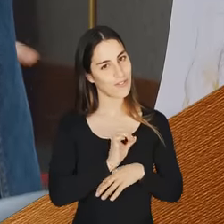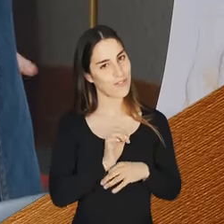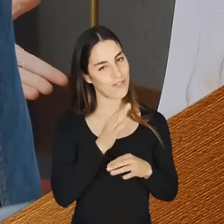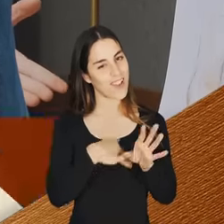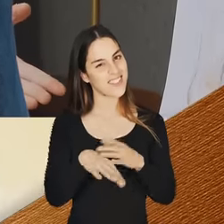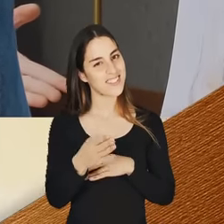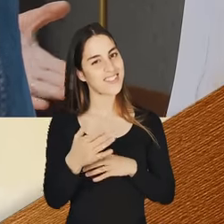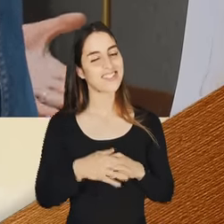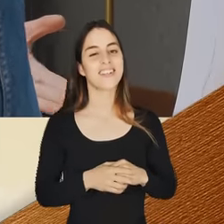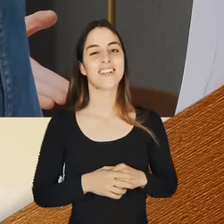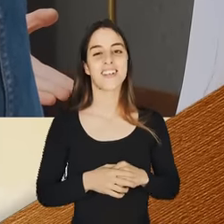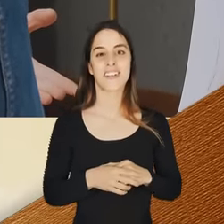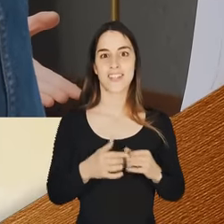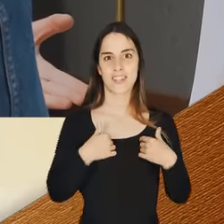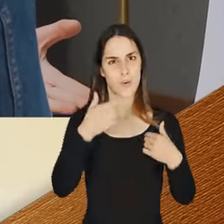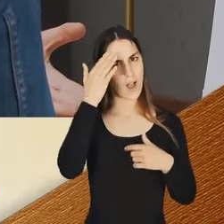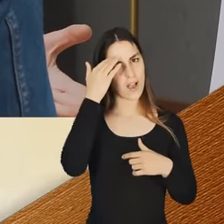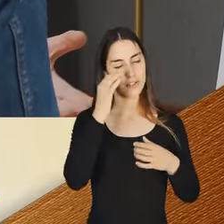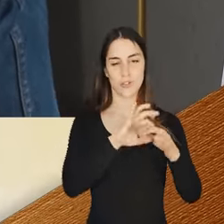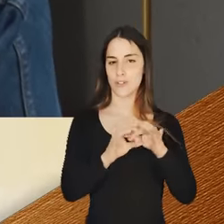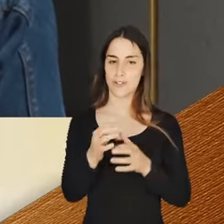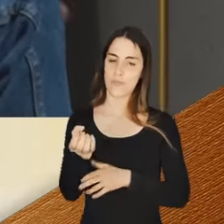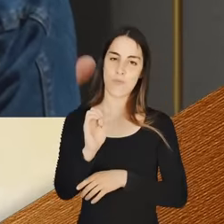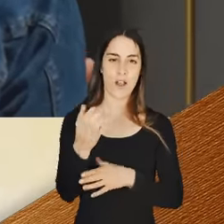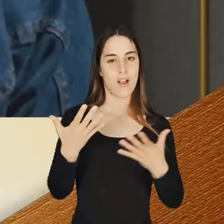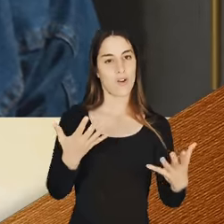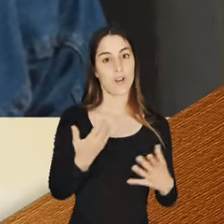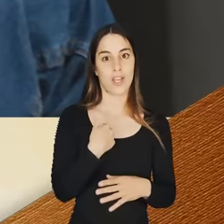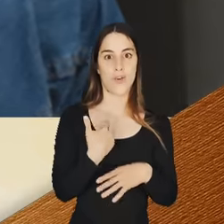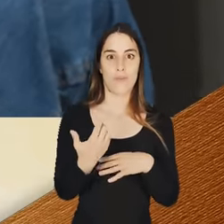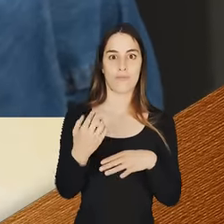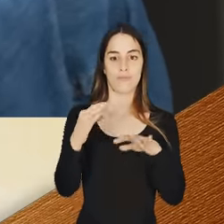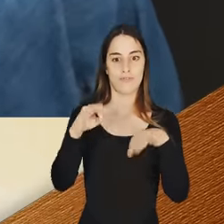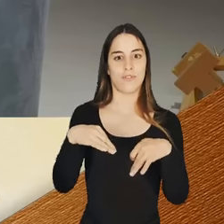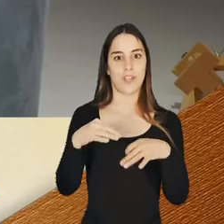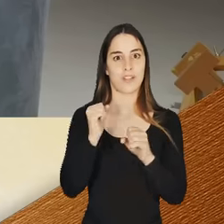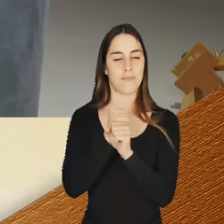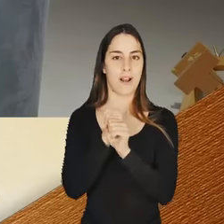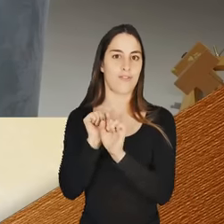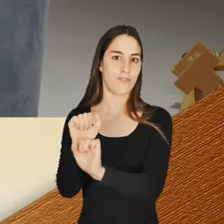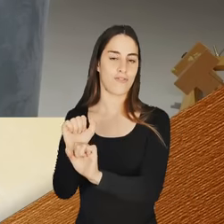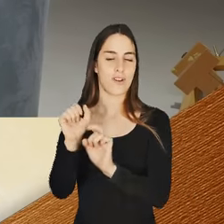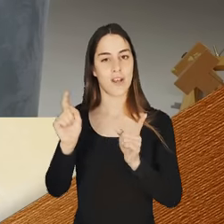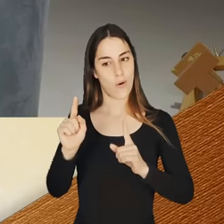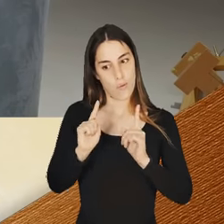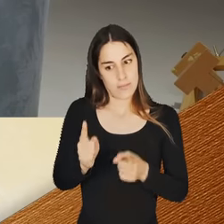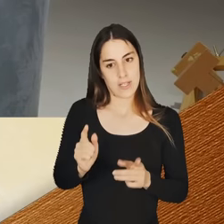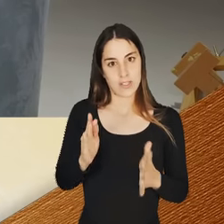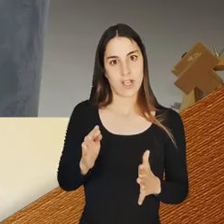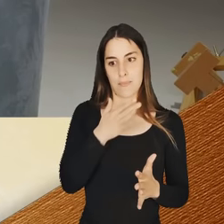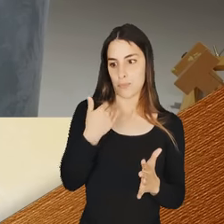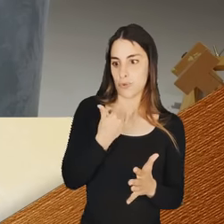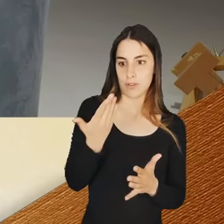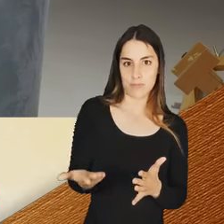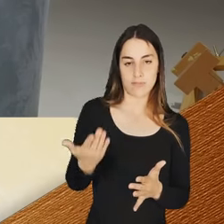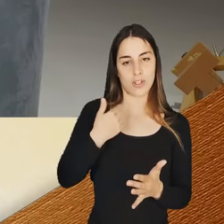Eu acho que nem fazia sentido agora estar a terminar o seu trabalho, não é verdade? Já que começou e está tão bonito, pronto. Não